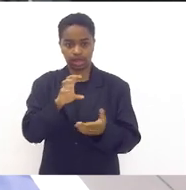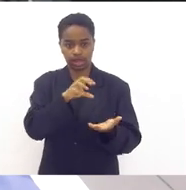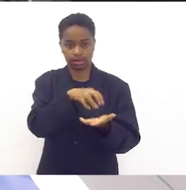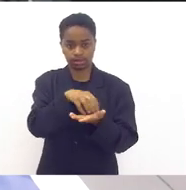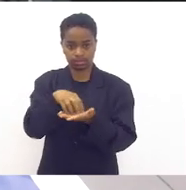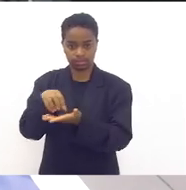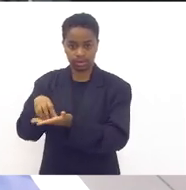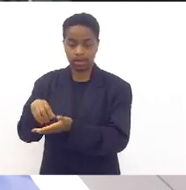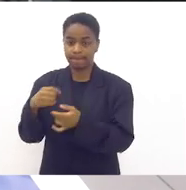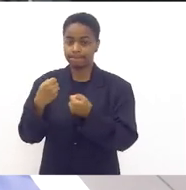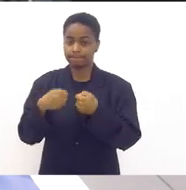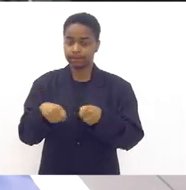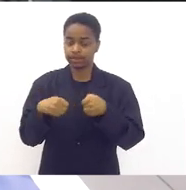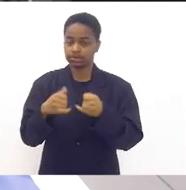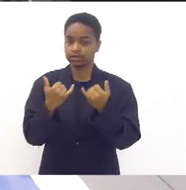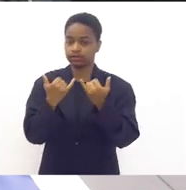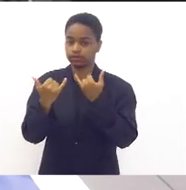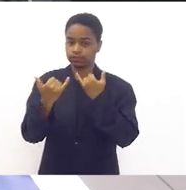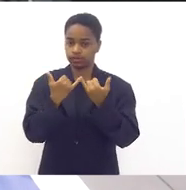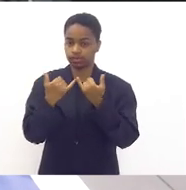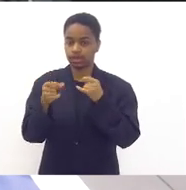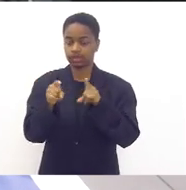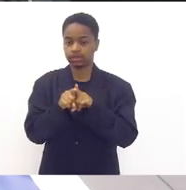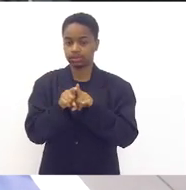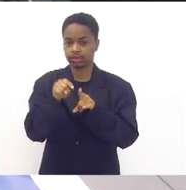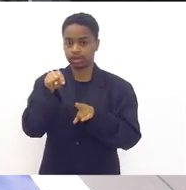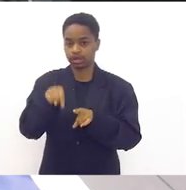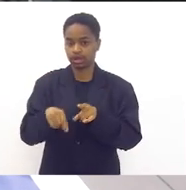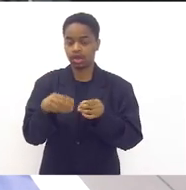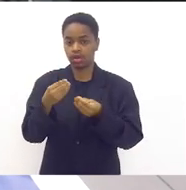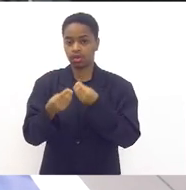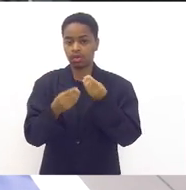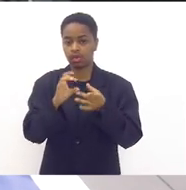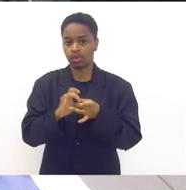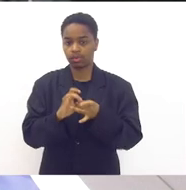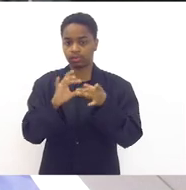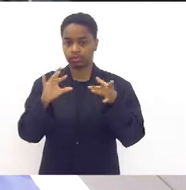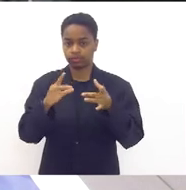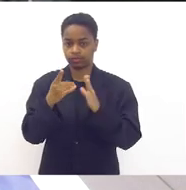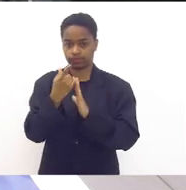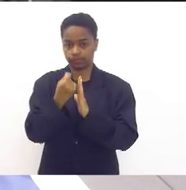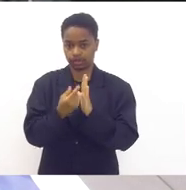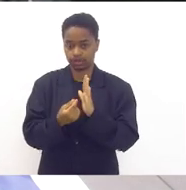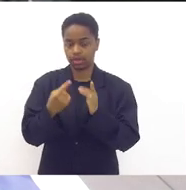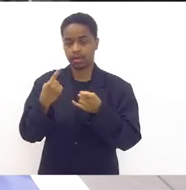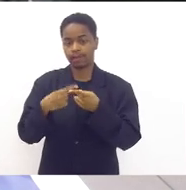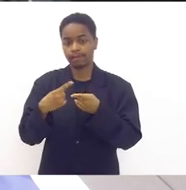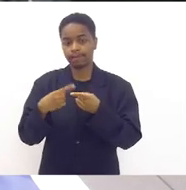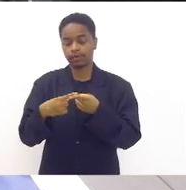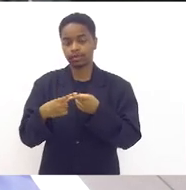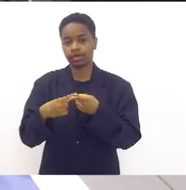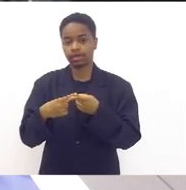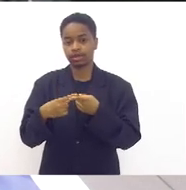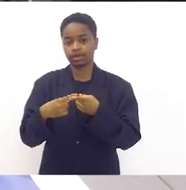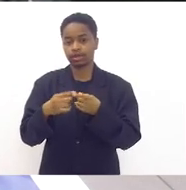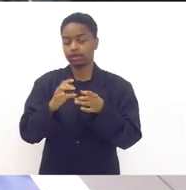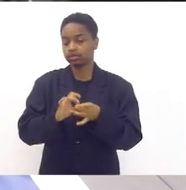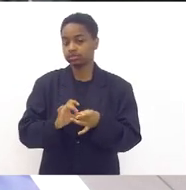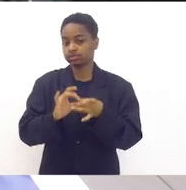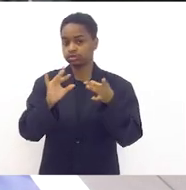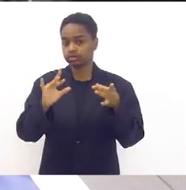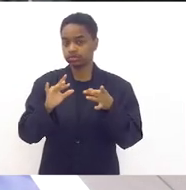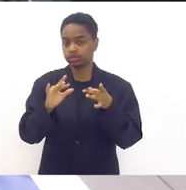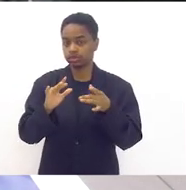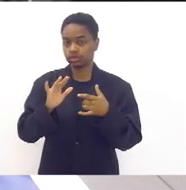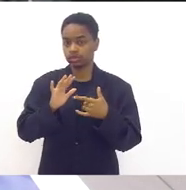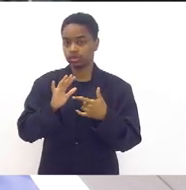fosse informado a esta comissão a disponibilidade financeira, que são esses... essa disponibilidade não